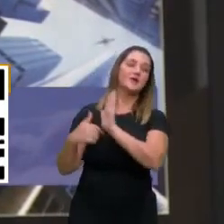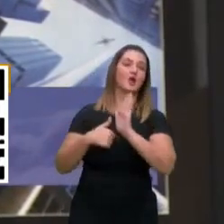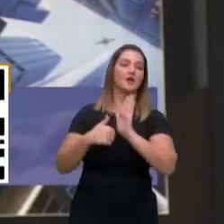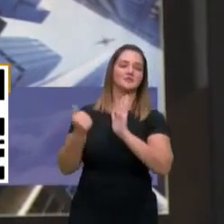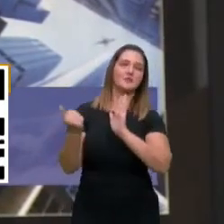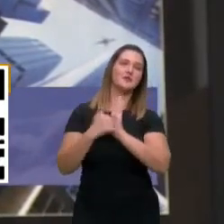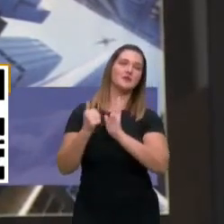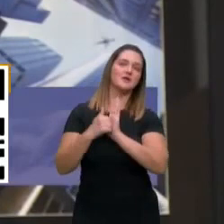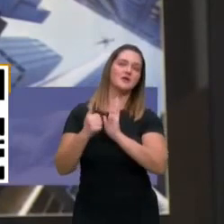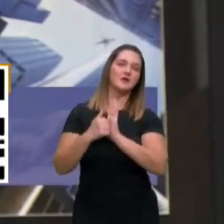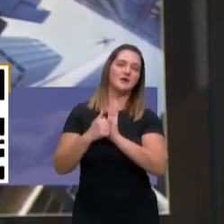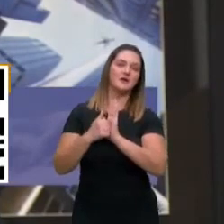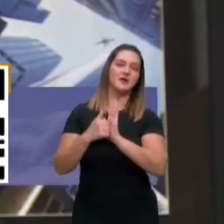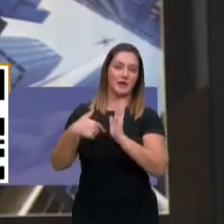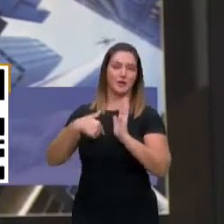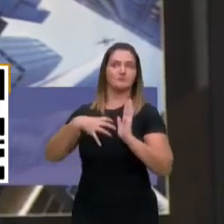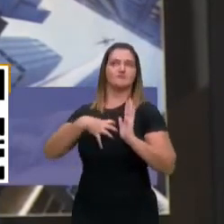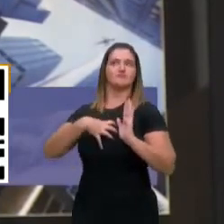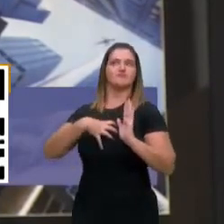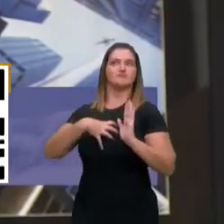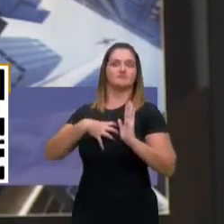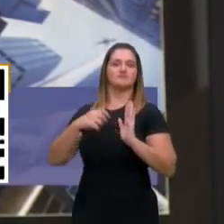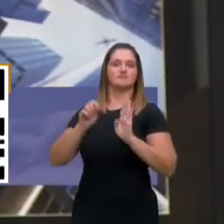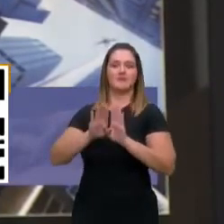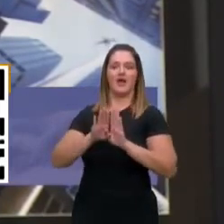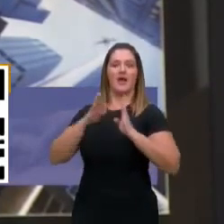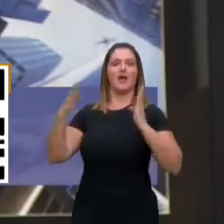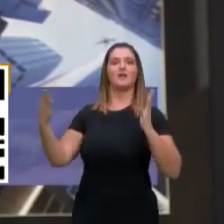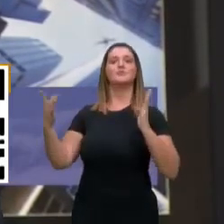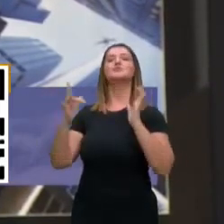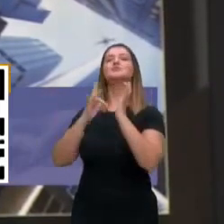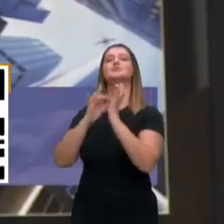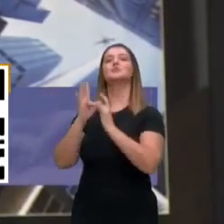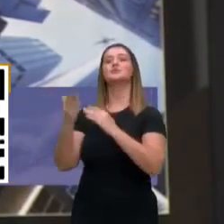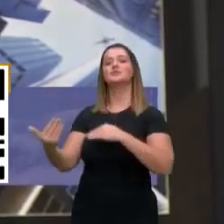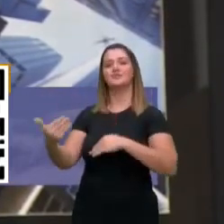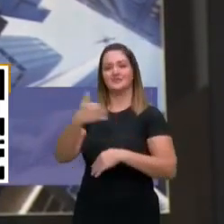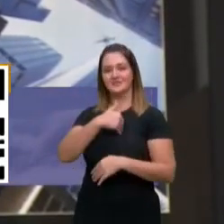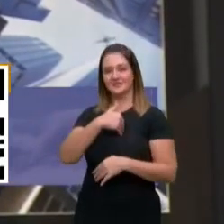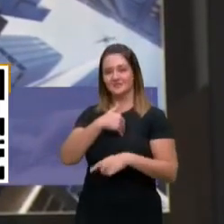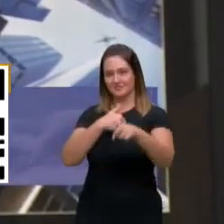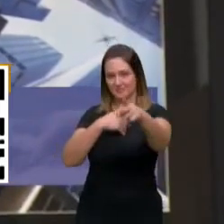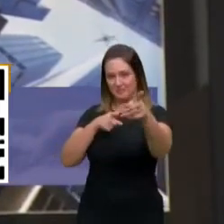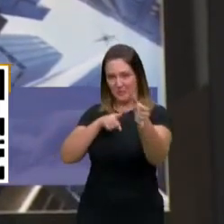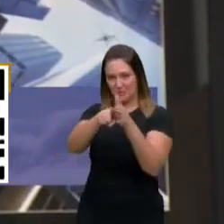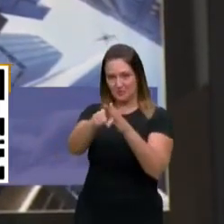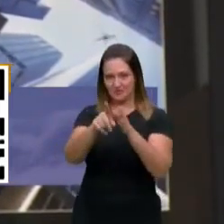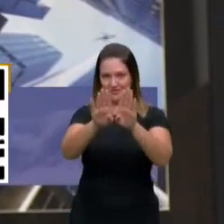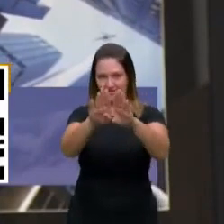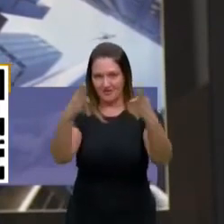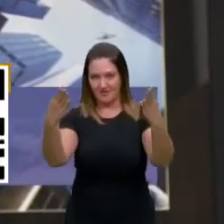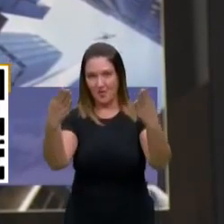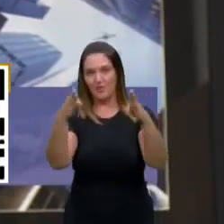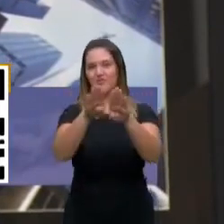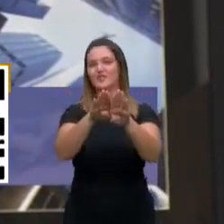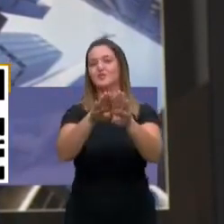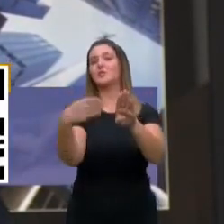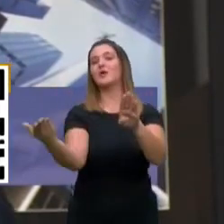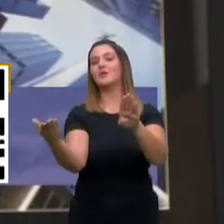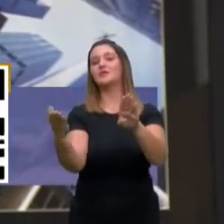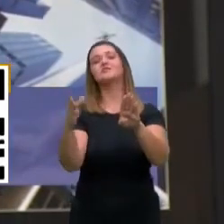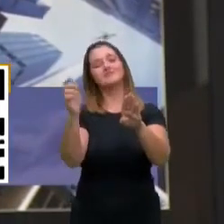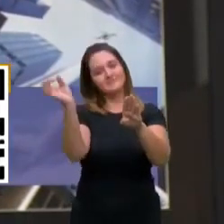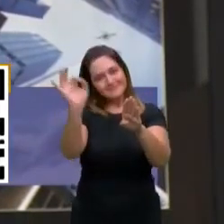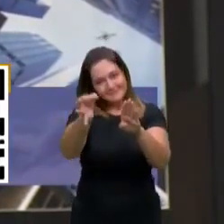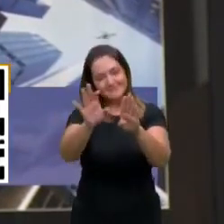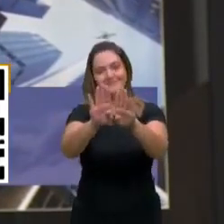coração. Eis que estou à porta e bato. E aí? Ele vai entrar ou não vai? É